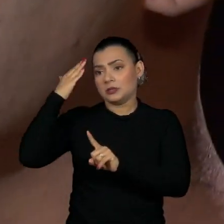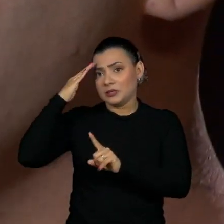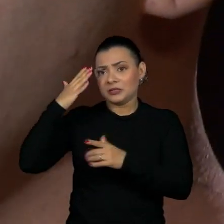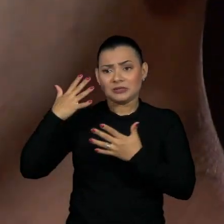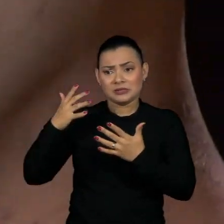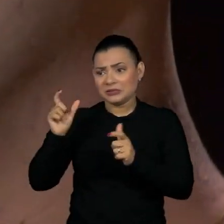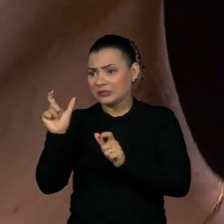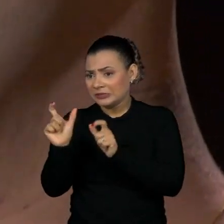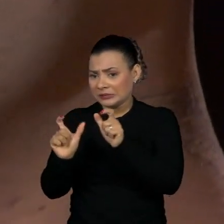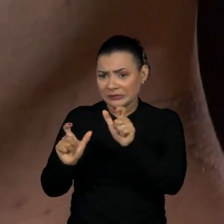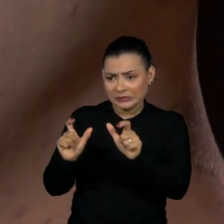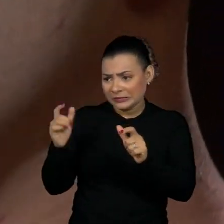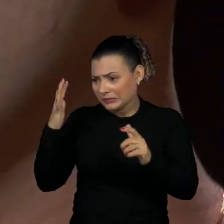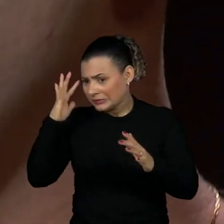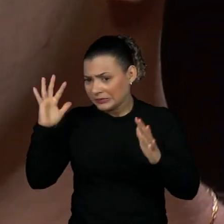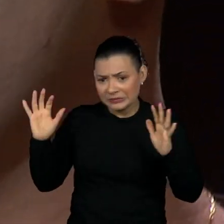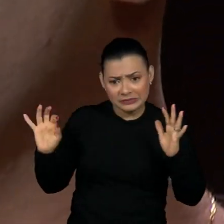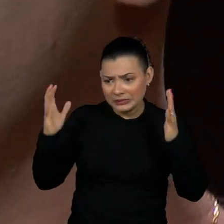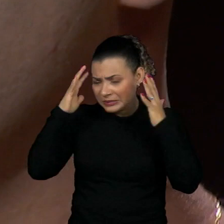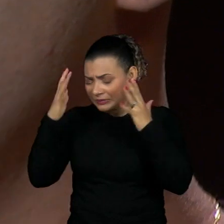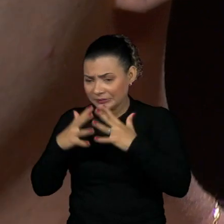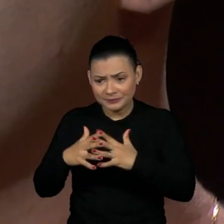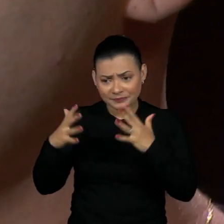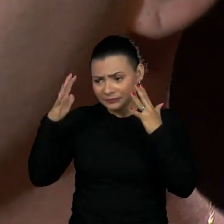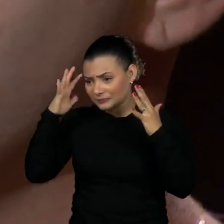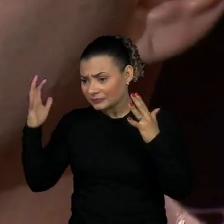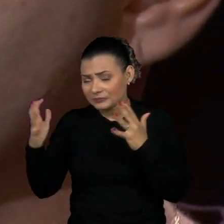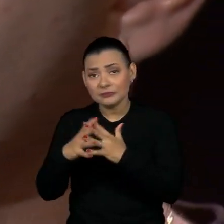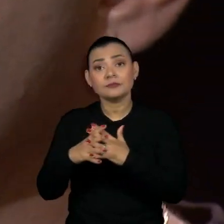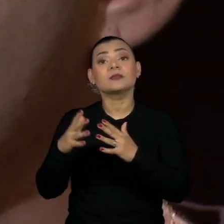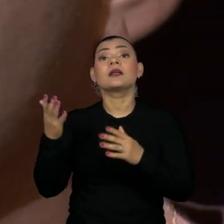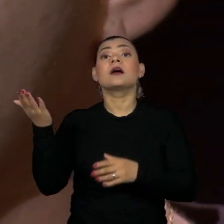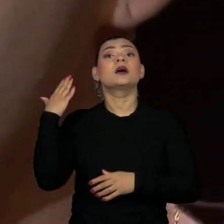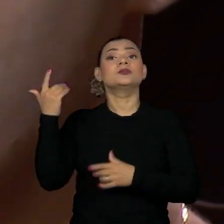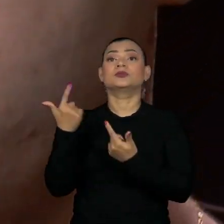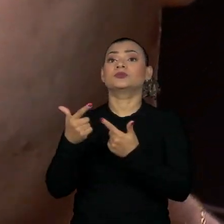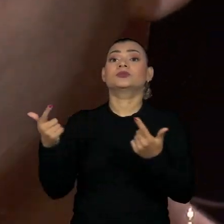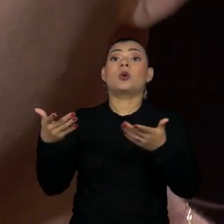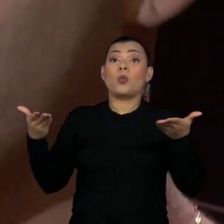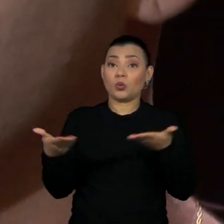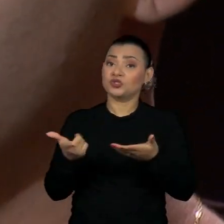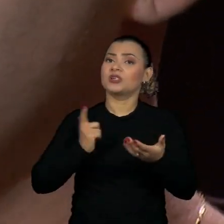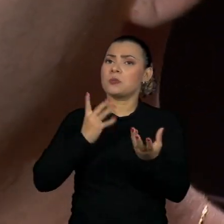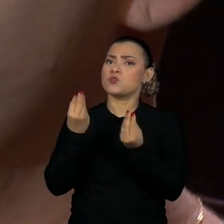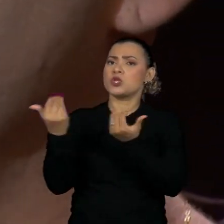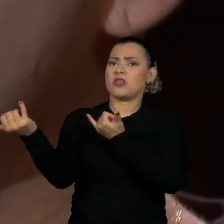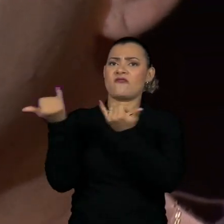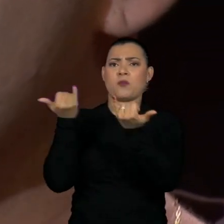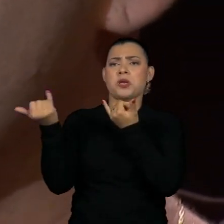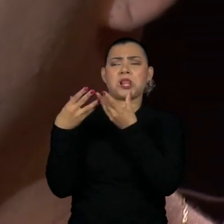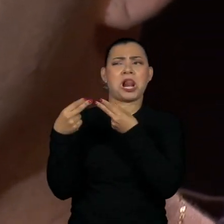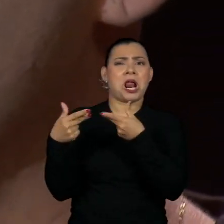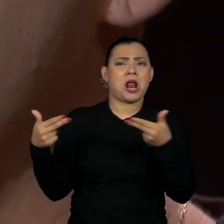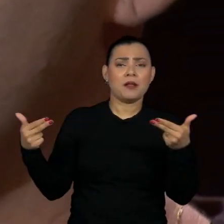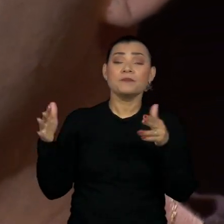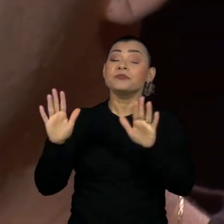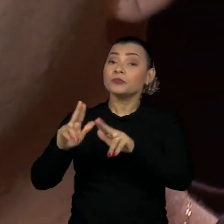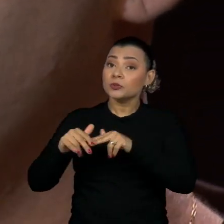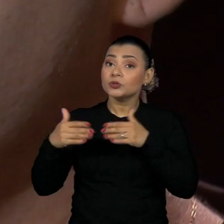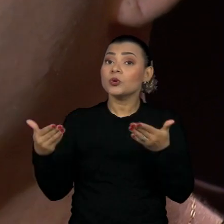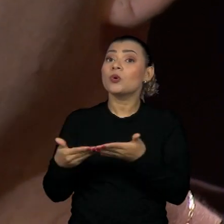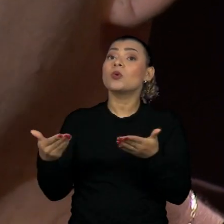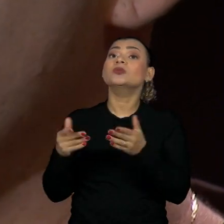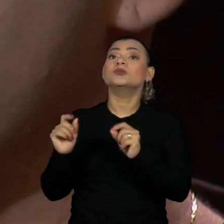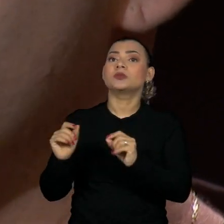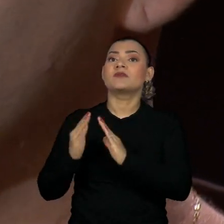economês. E naquela época não tinha tanto acesso a esse tipo de informação como a gente tem hoje. Né? Por isso eu acho que o projeto